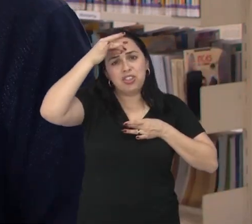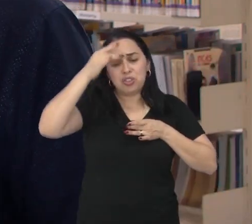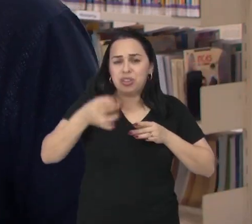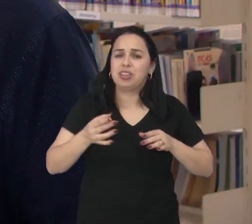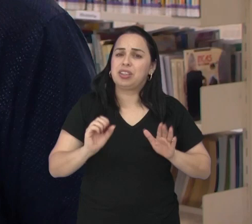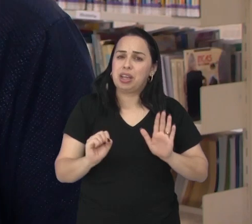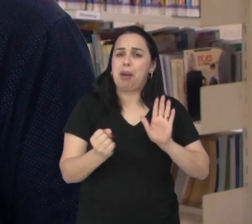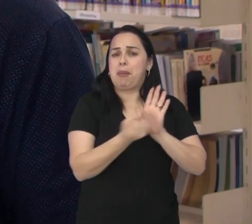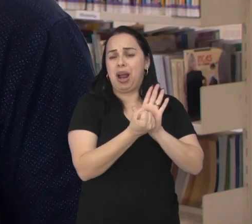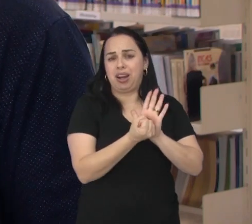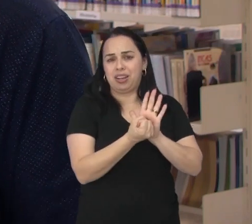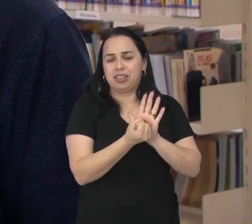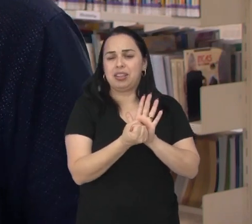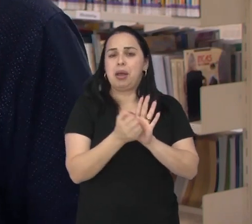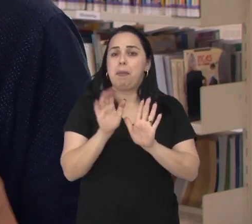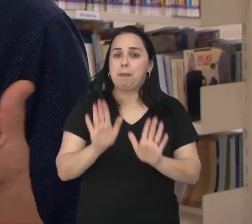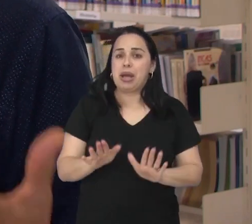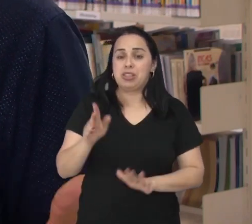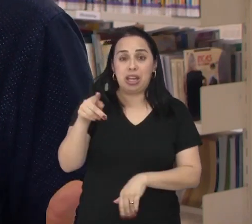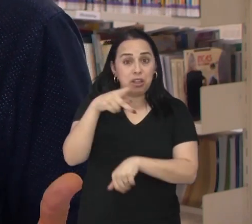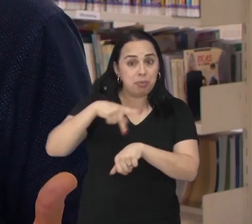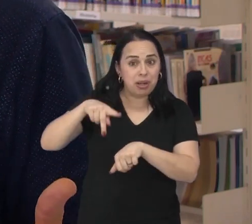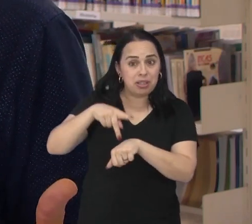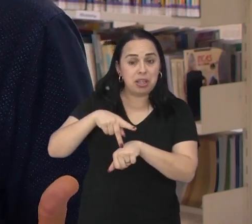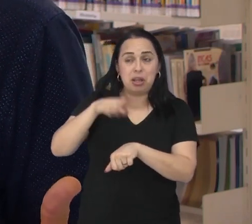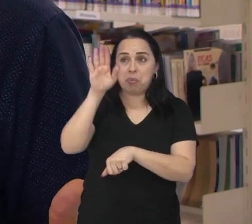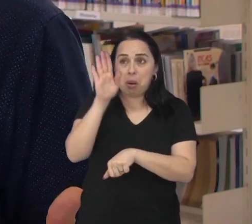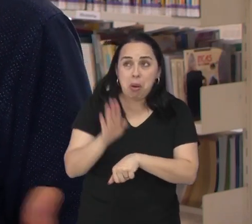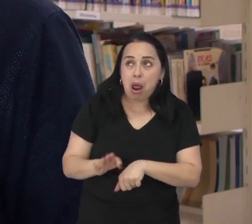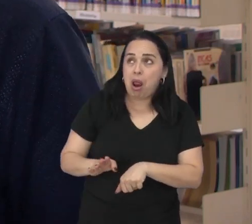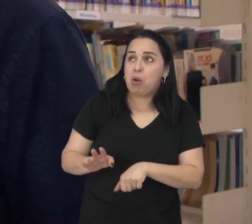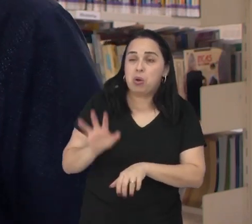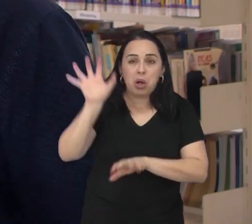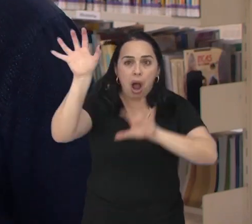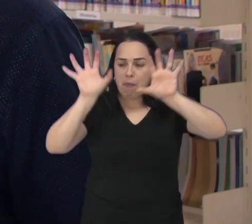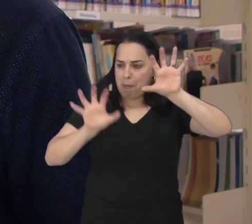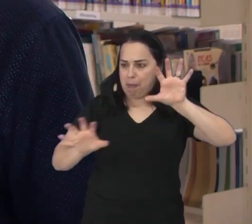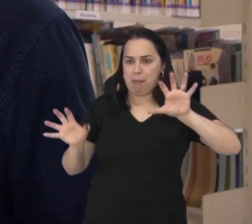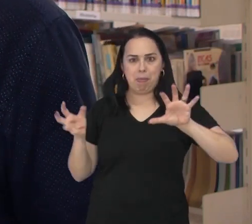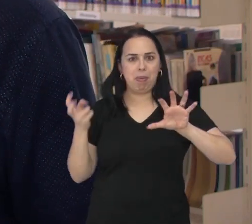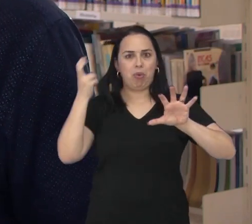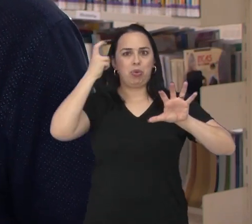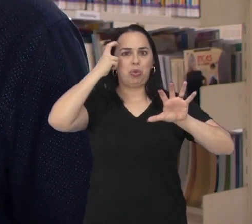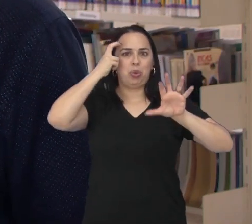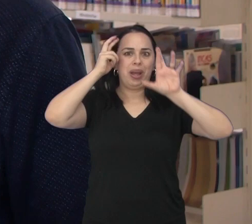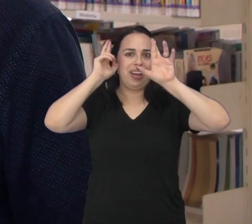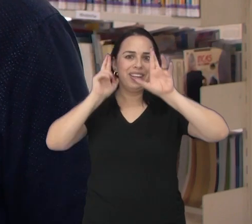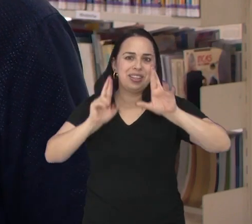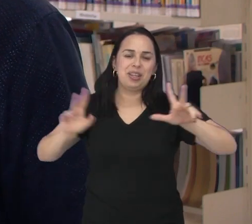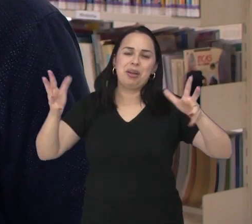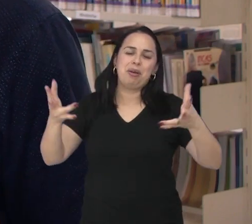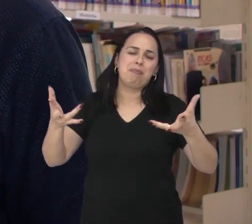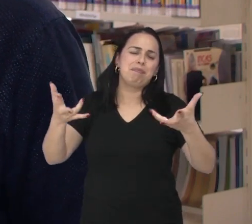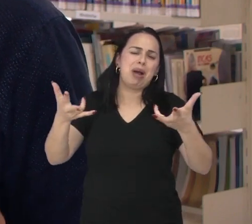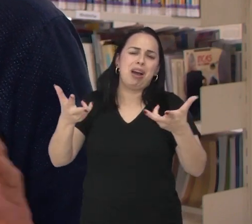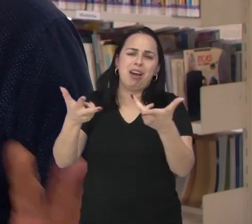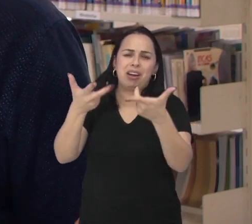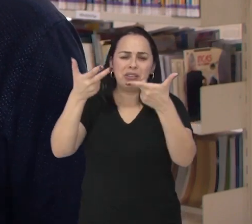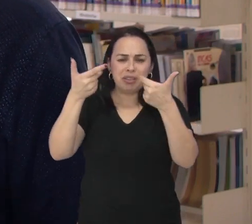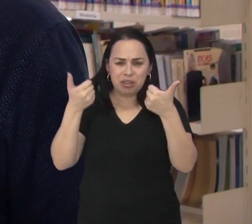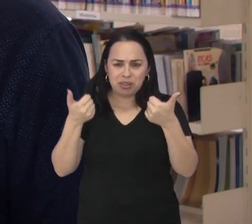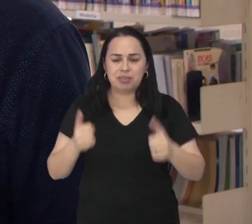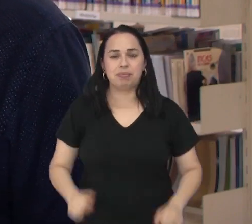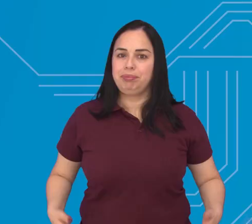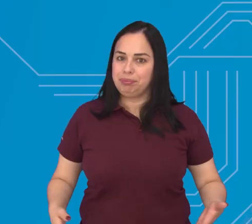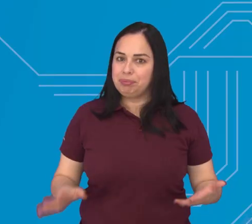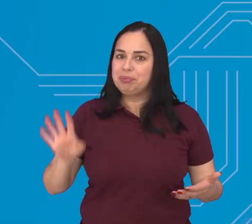uma dessas representações. O país tem uma cultura inigualável desse ponto de vista. Nós temos uma cultura muito rica